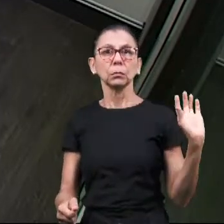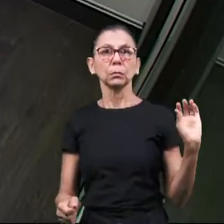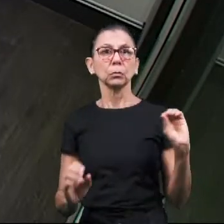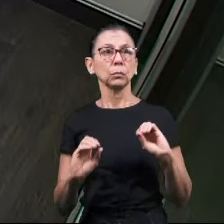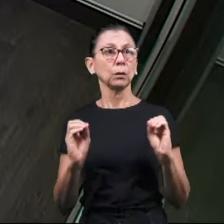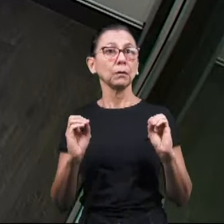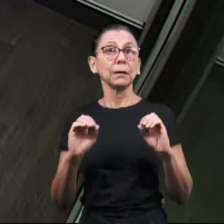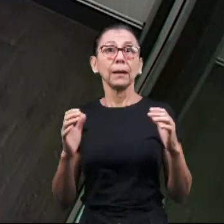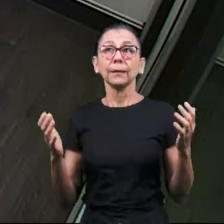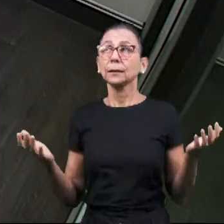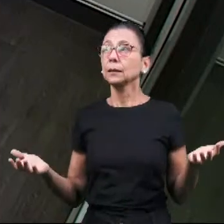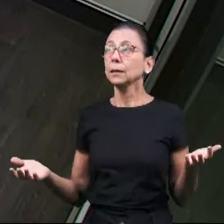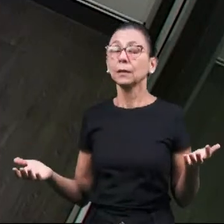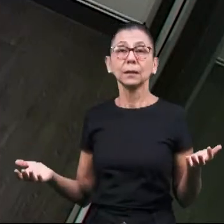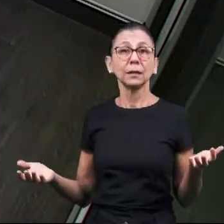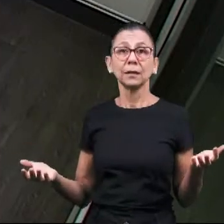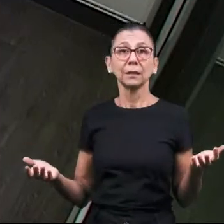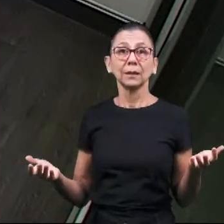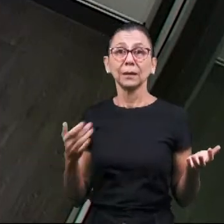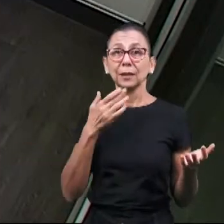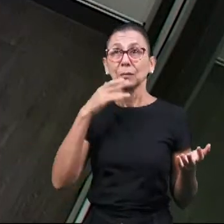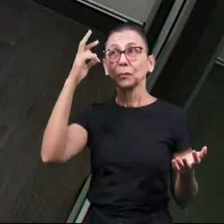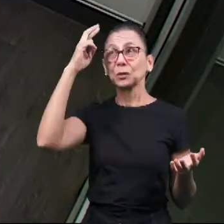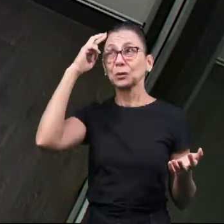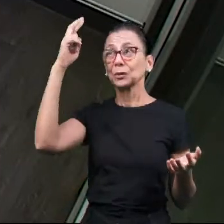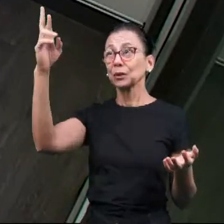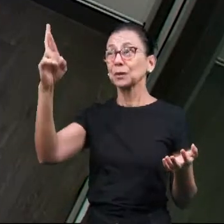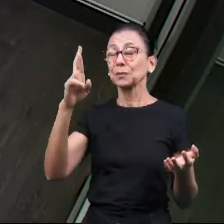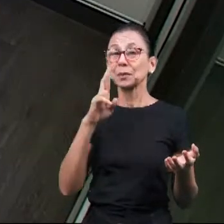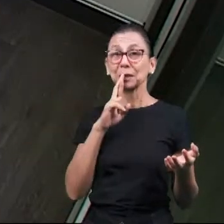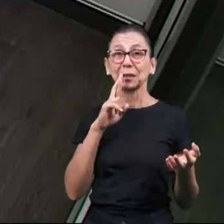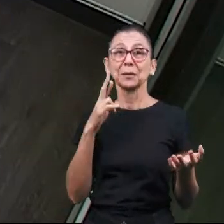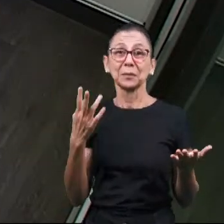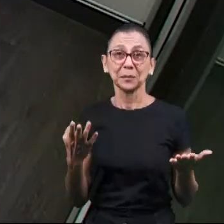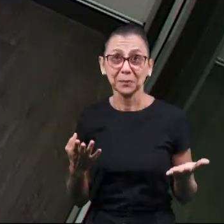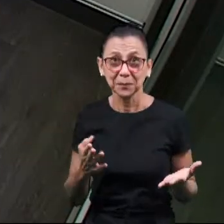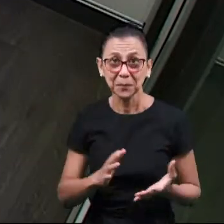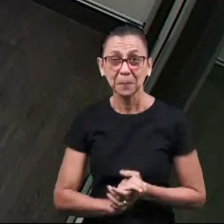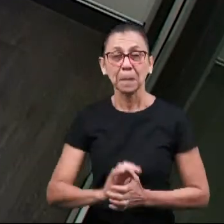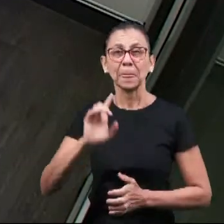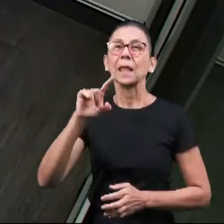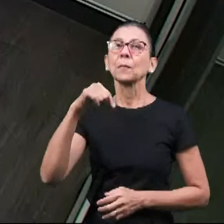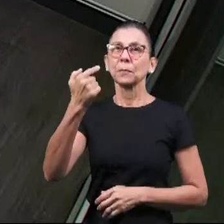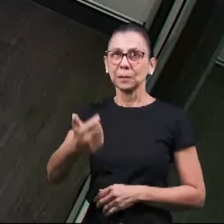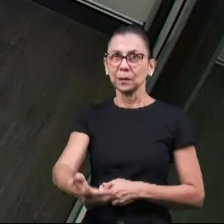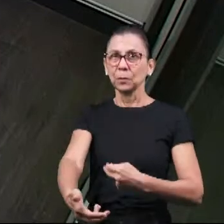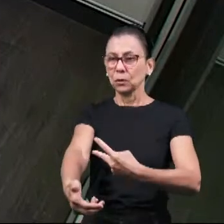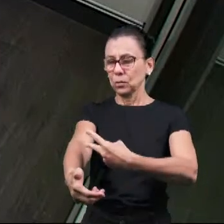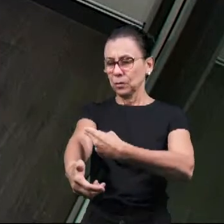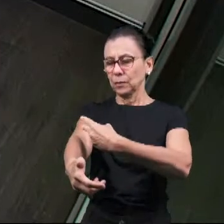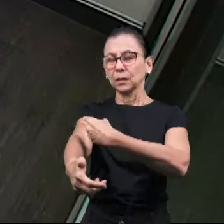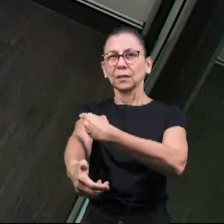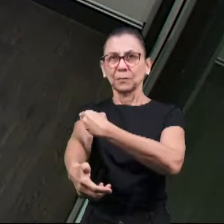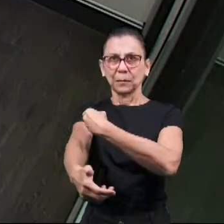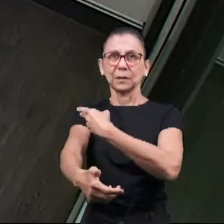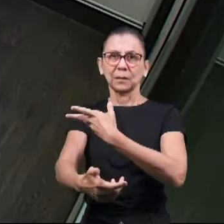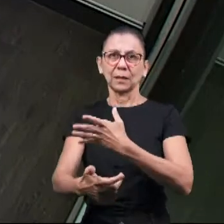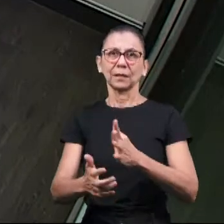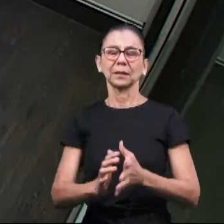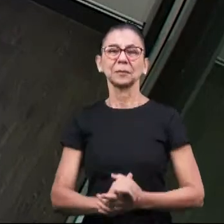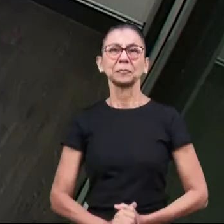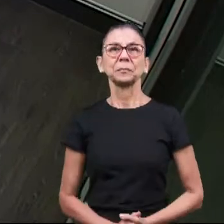operar. Hoje eu tenho um braço menor que o outro. Né, trabalho na cota deficiente por causa desse problema no braço, mas foi a primeira